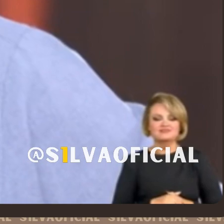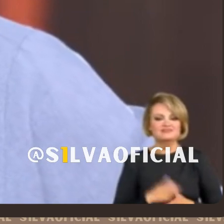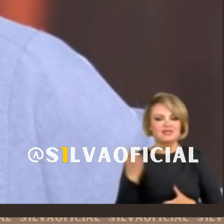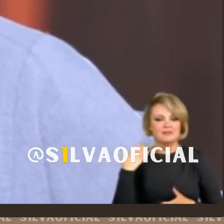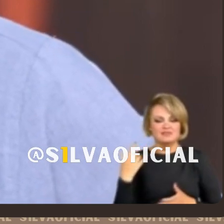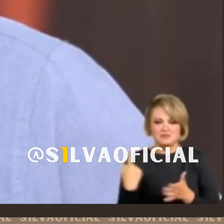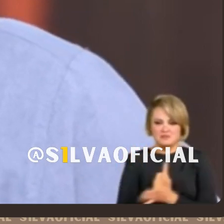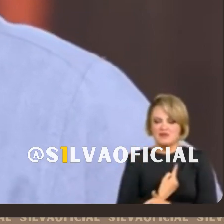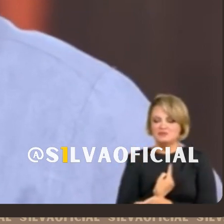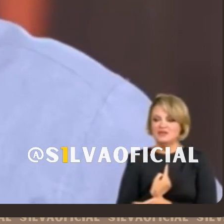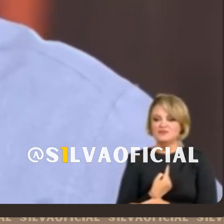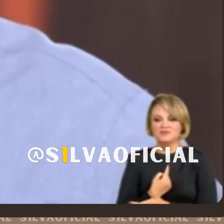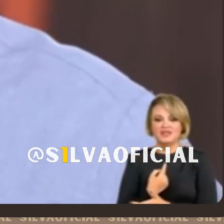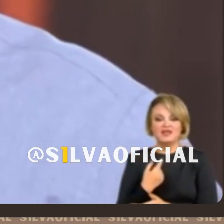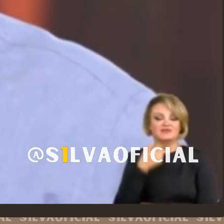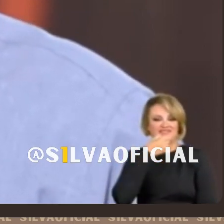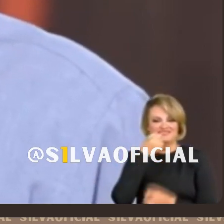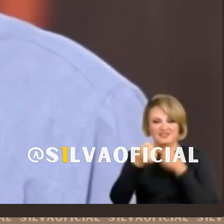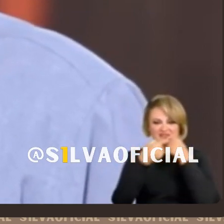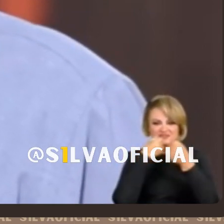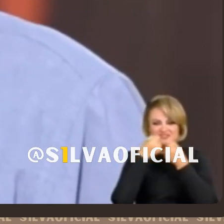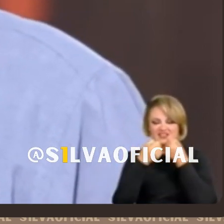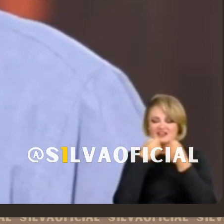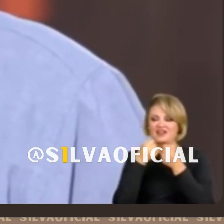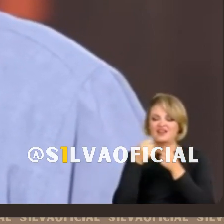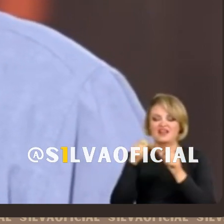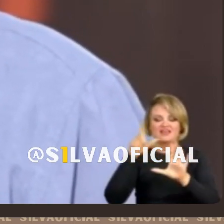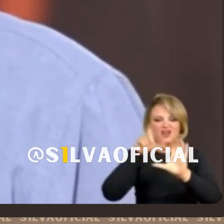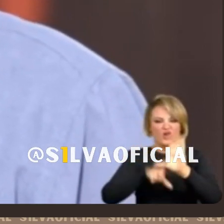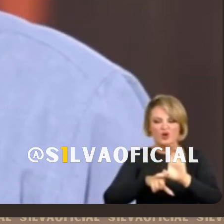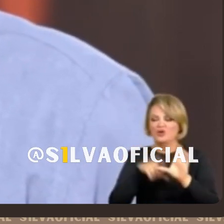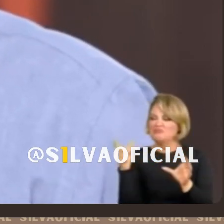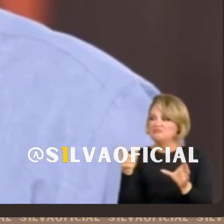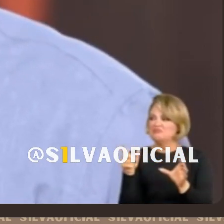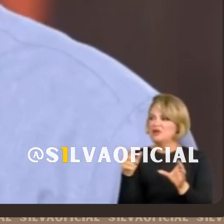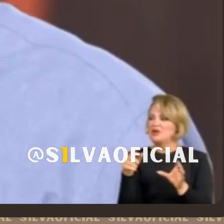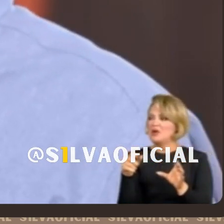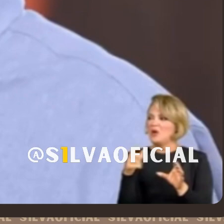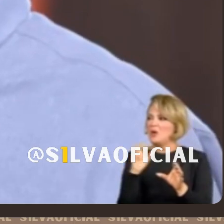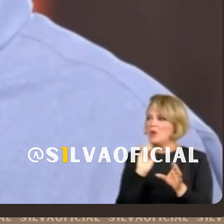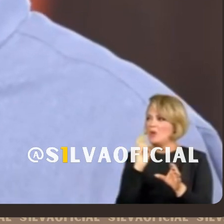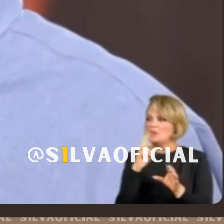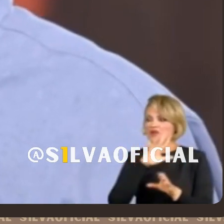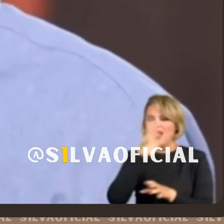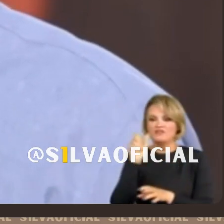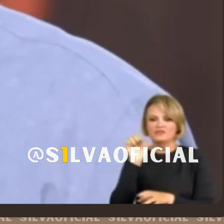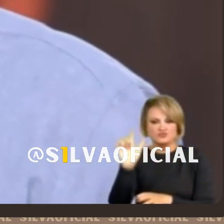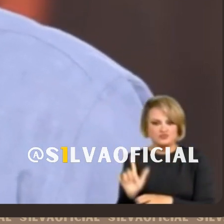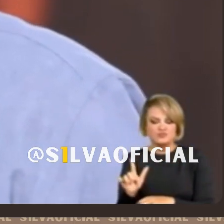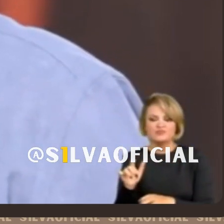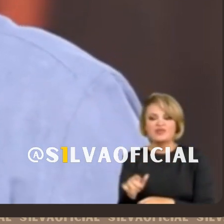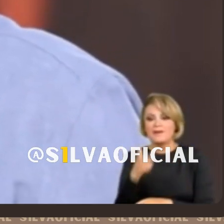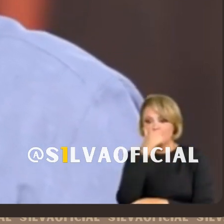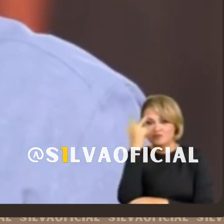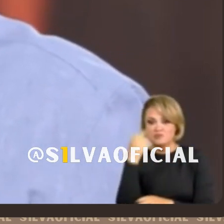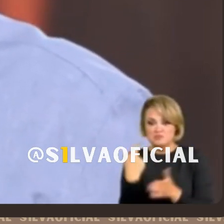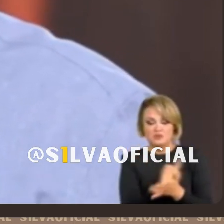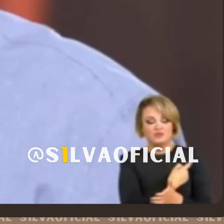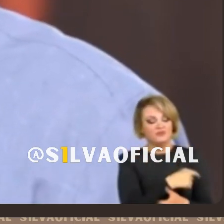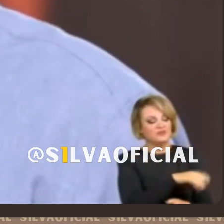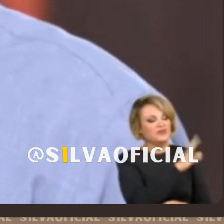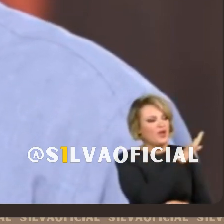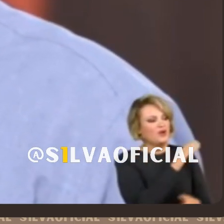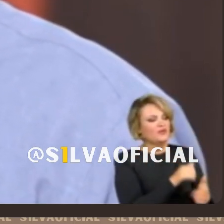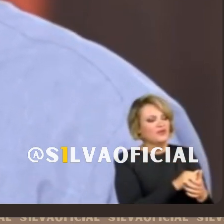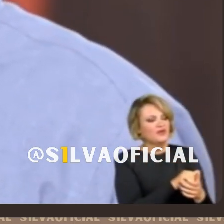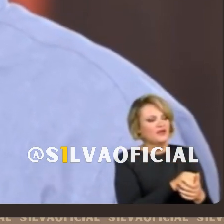Angola ou na África do Sul, e um jornalista me fez uma pergunta se não era utopia minha achar que o FMI